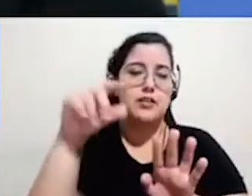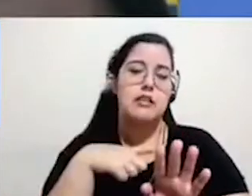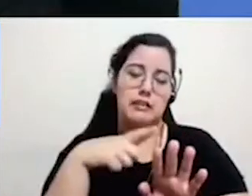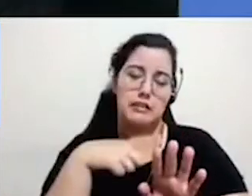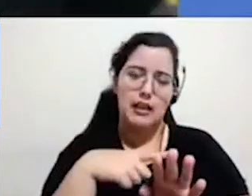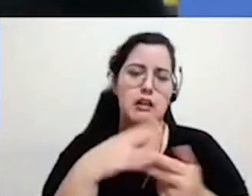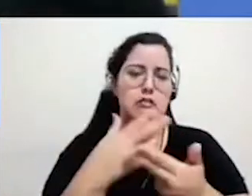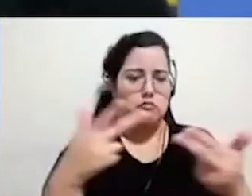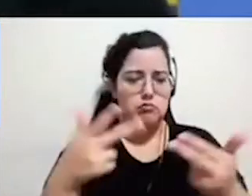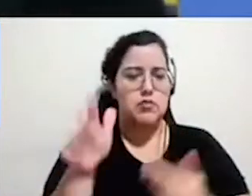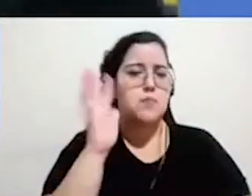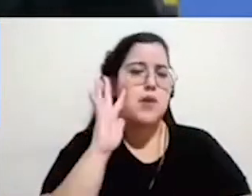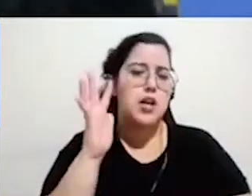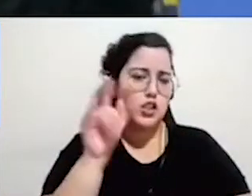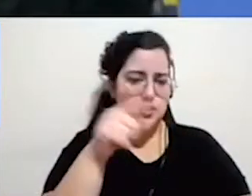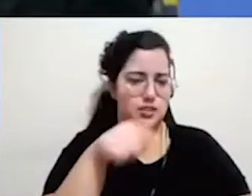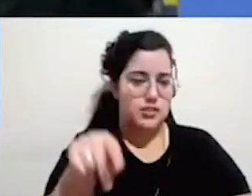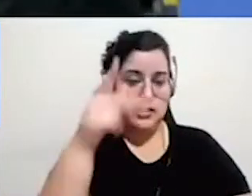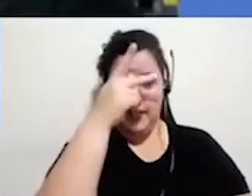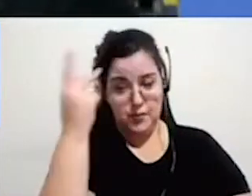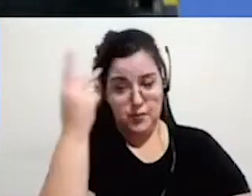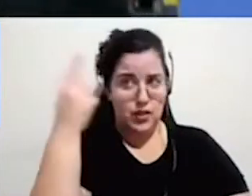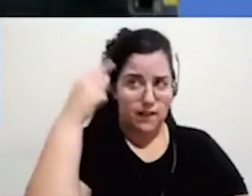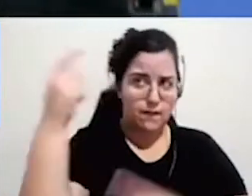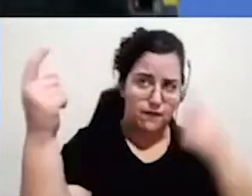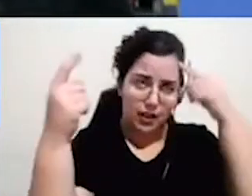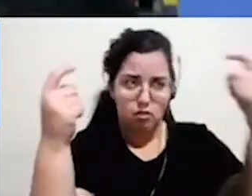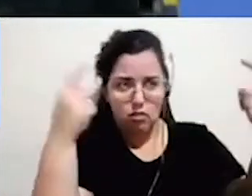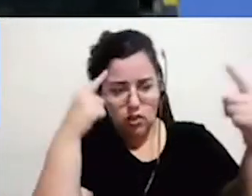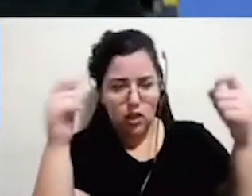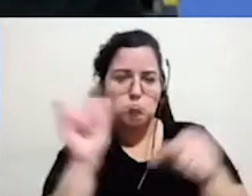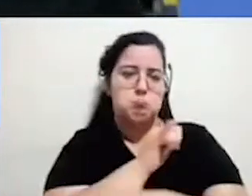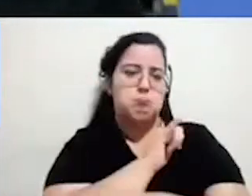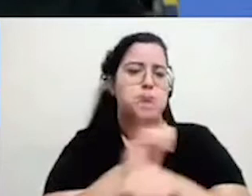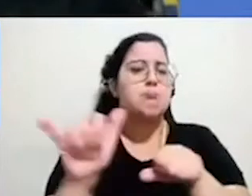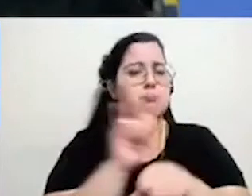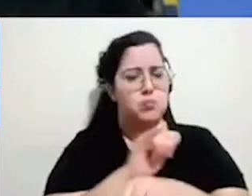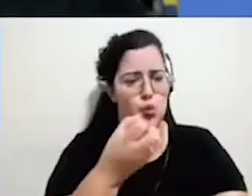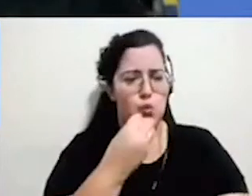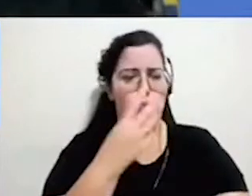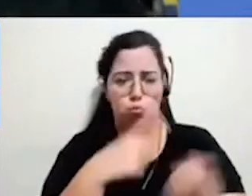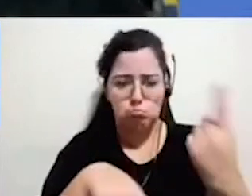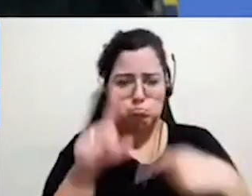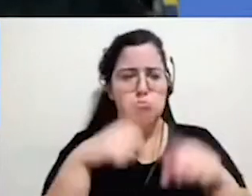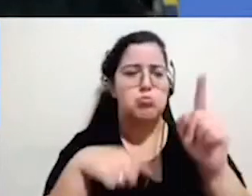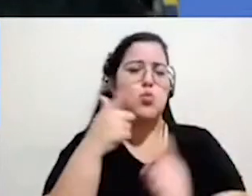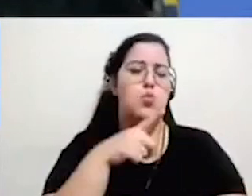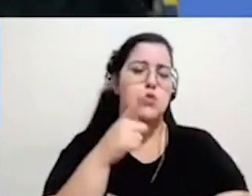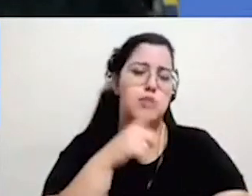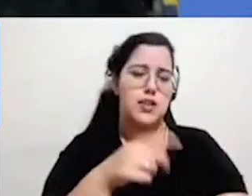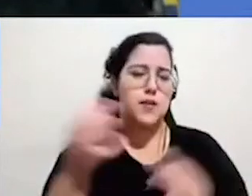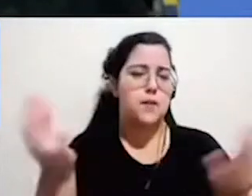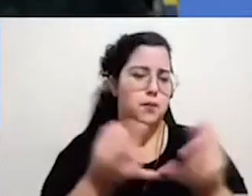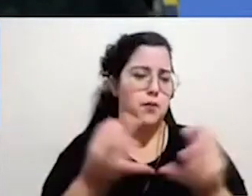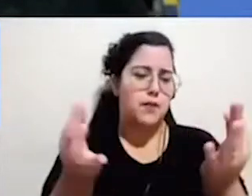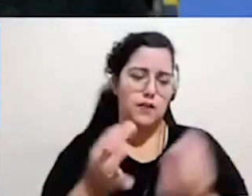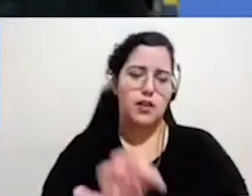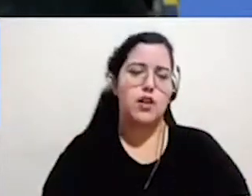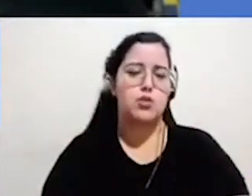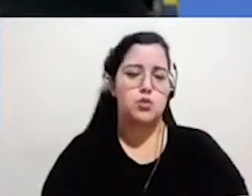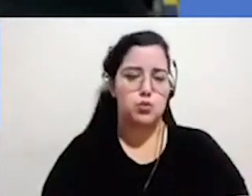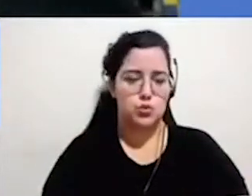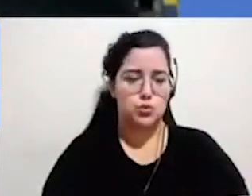esses garotos para um tipo de formação em que tem espaço. Exatamente. É perfeito. Aí,